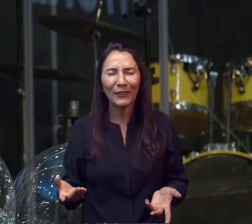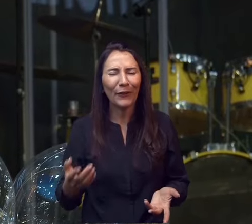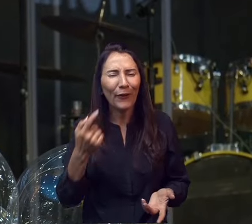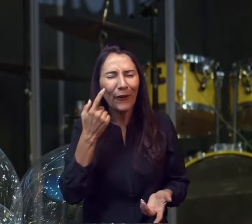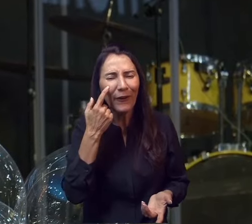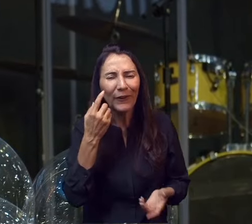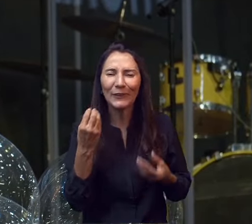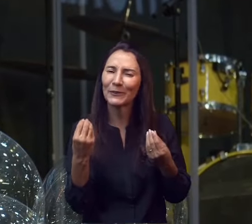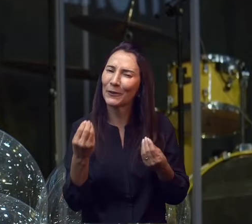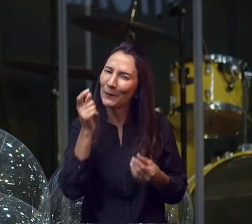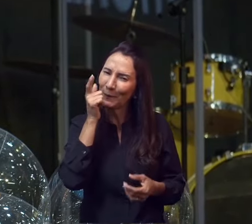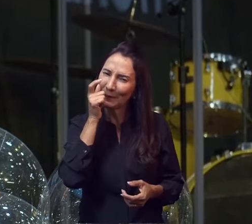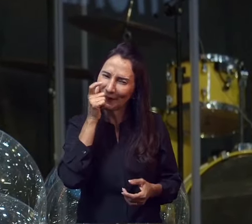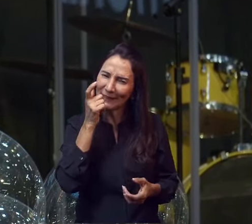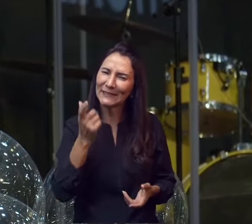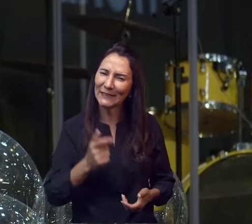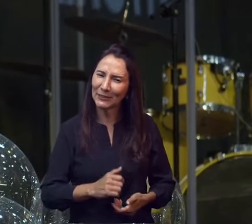coisa interessante